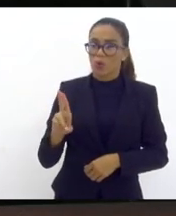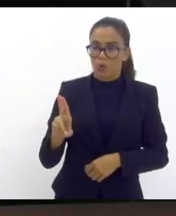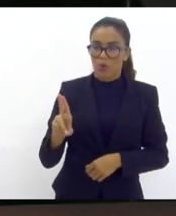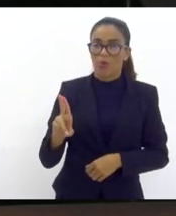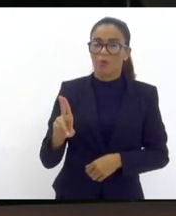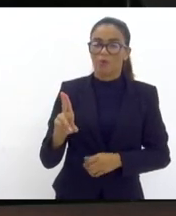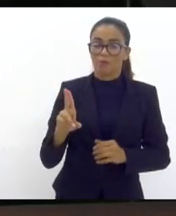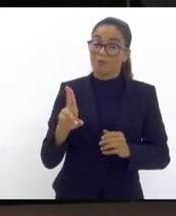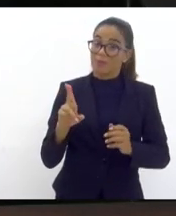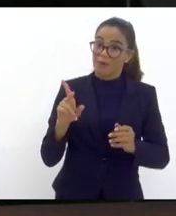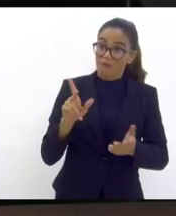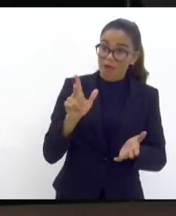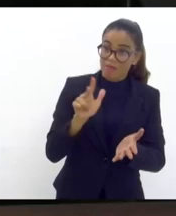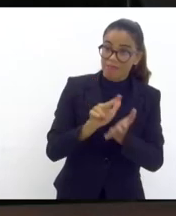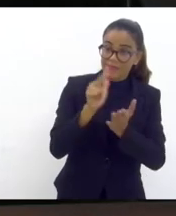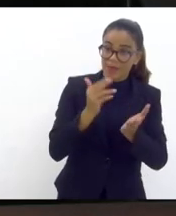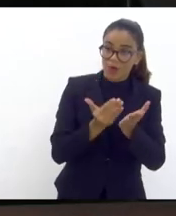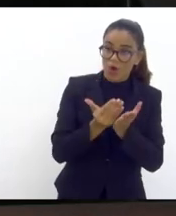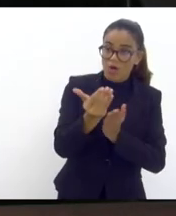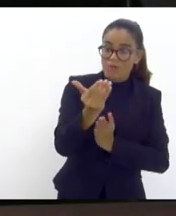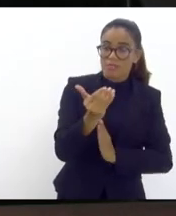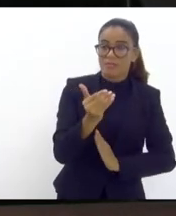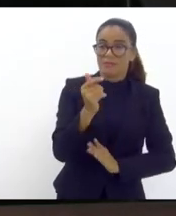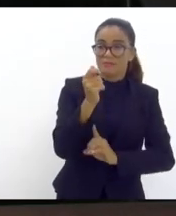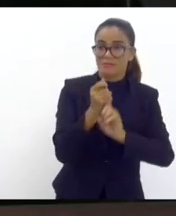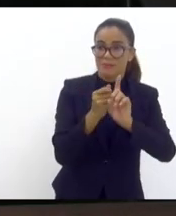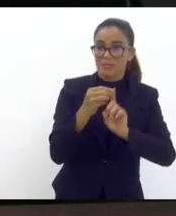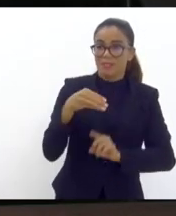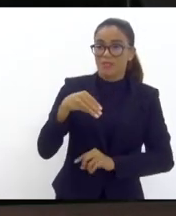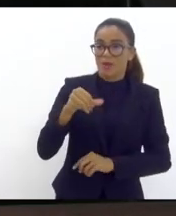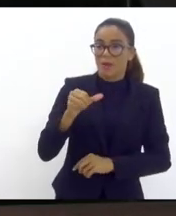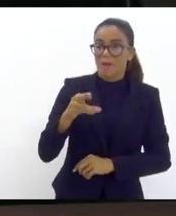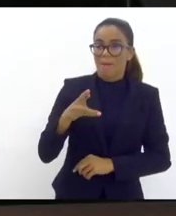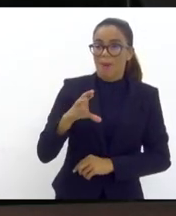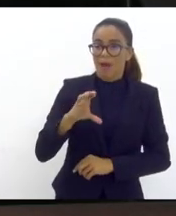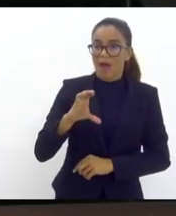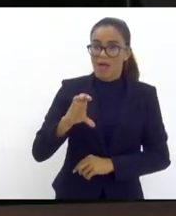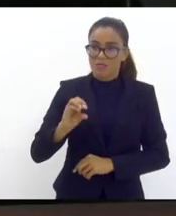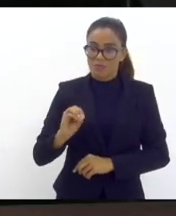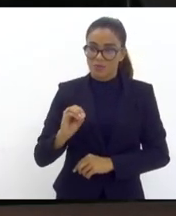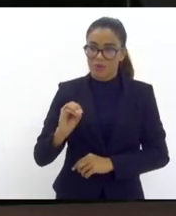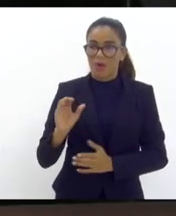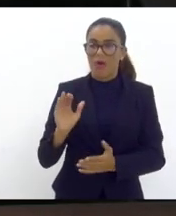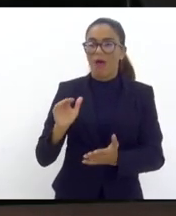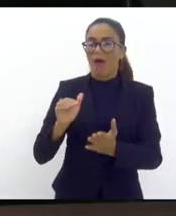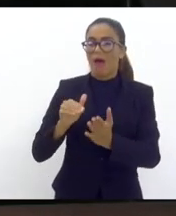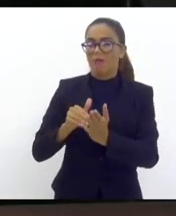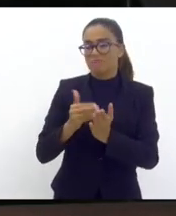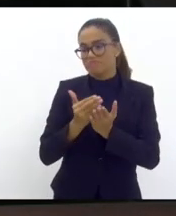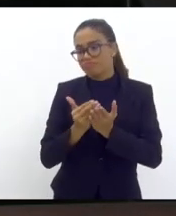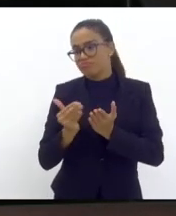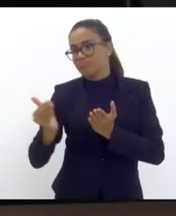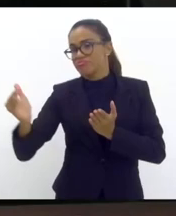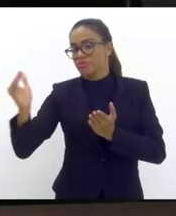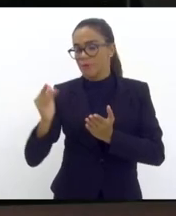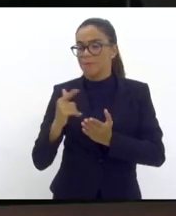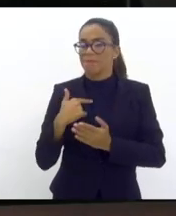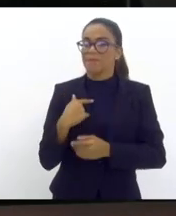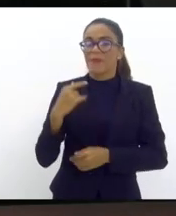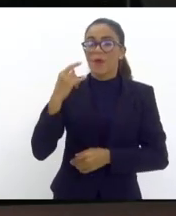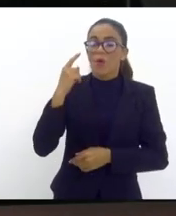de Março e junho visando o conter a perda de arrecadação